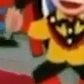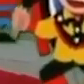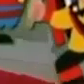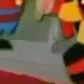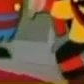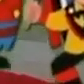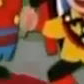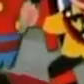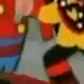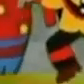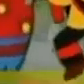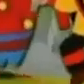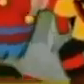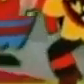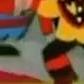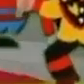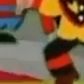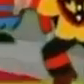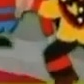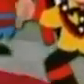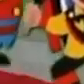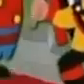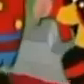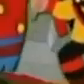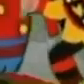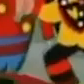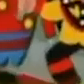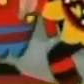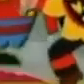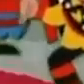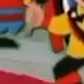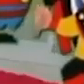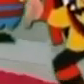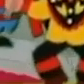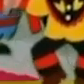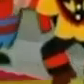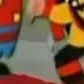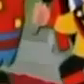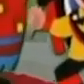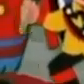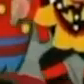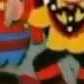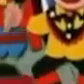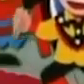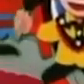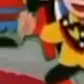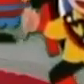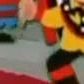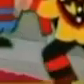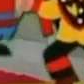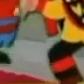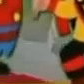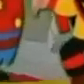chegando mais perto para saber o ocorrido. Catirina então contou o que